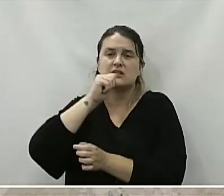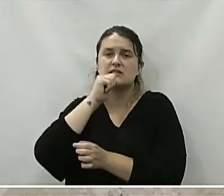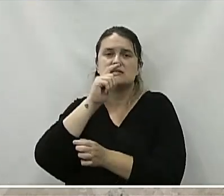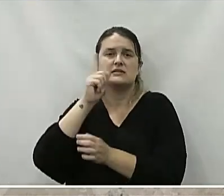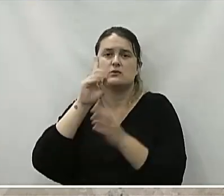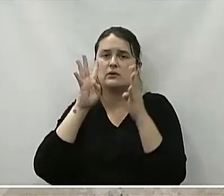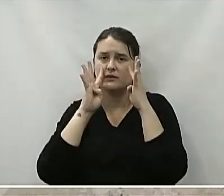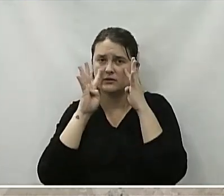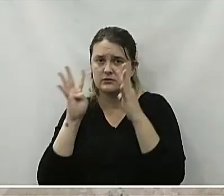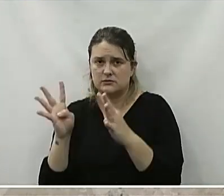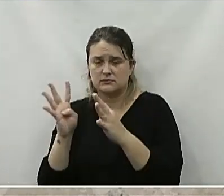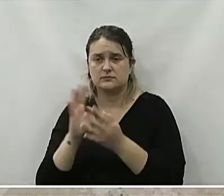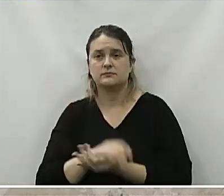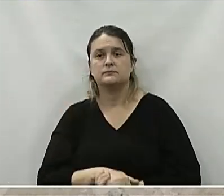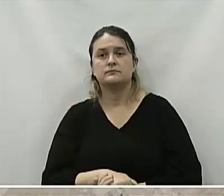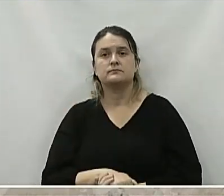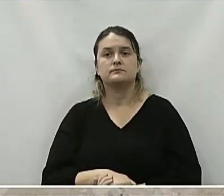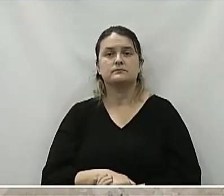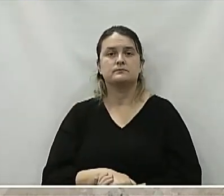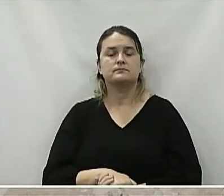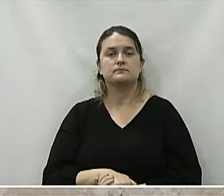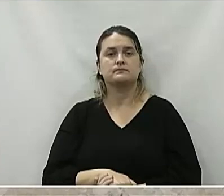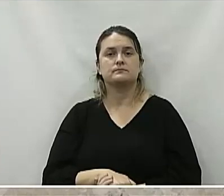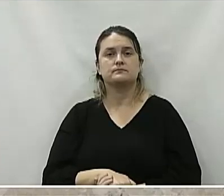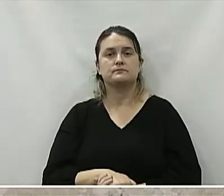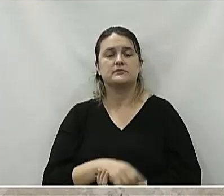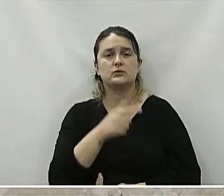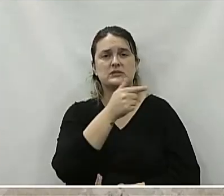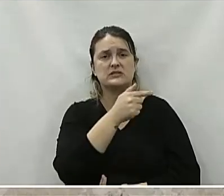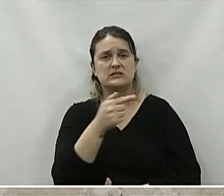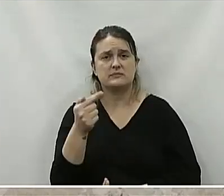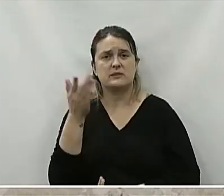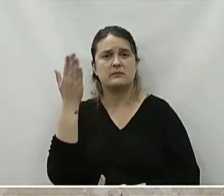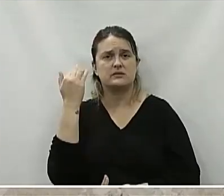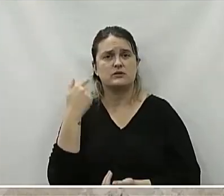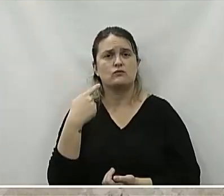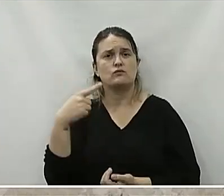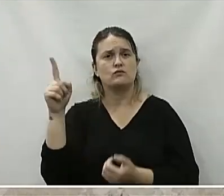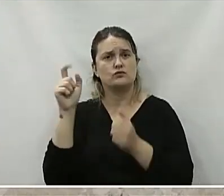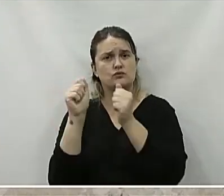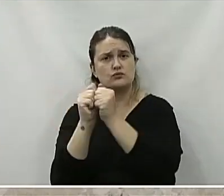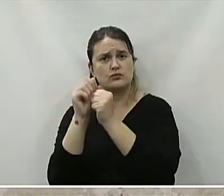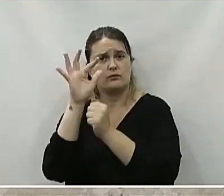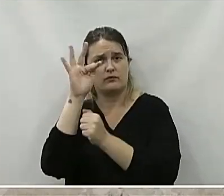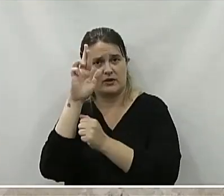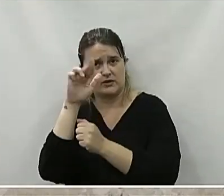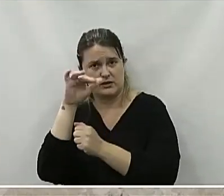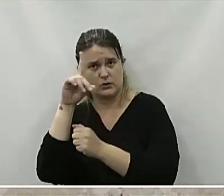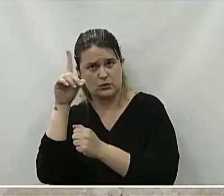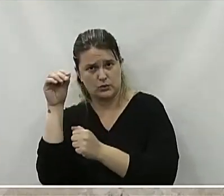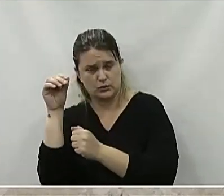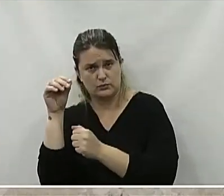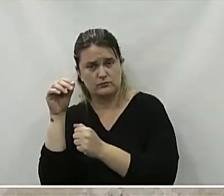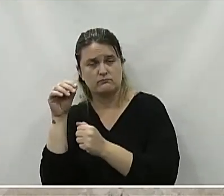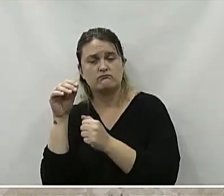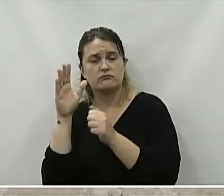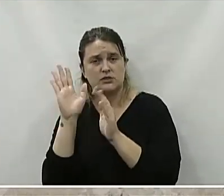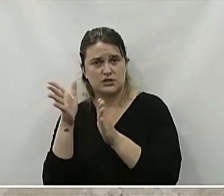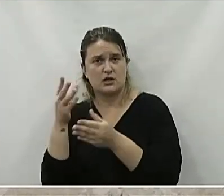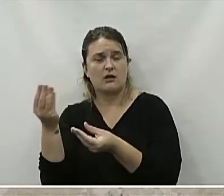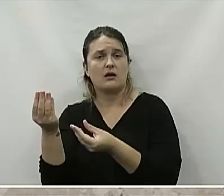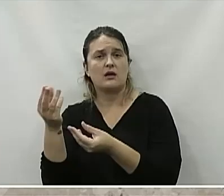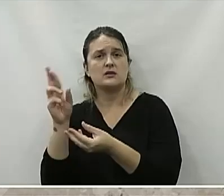atenção até então pelo secretário. Nessa ocasião que eu estive na semana passada com o Fernando Sabe, qual está à frente da secretaria, já nos